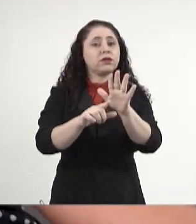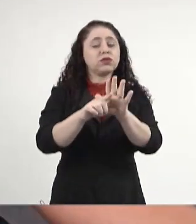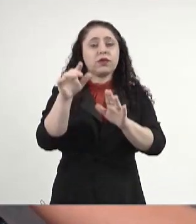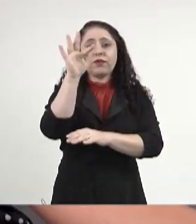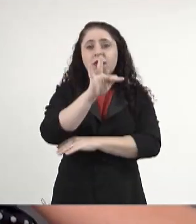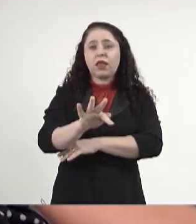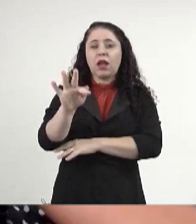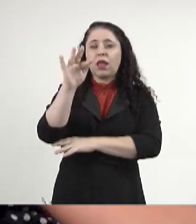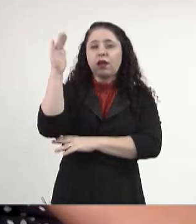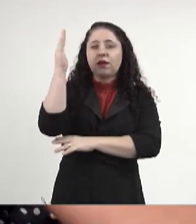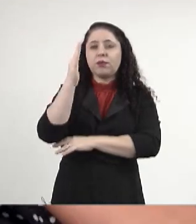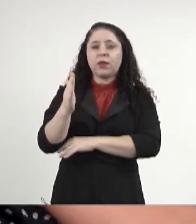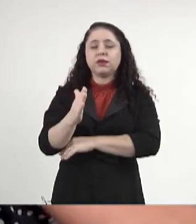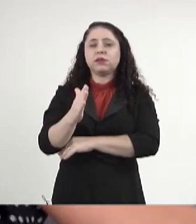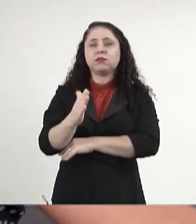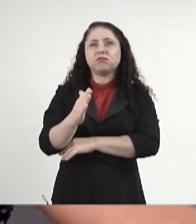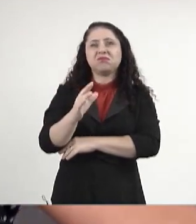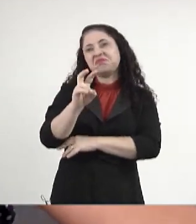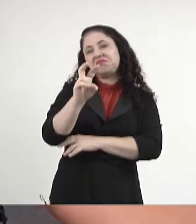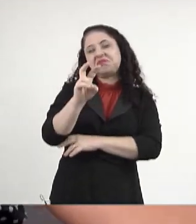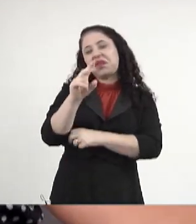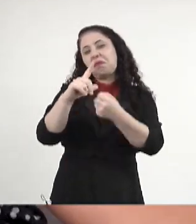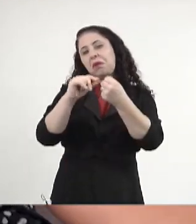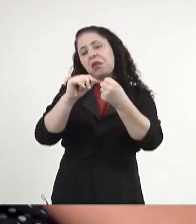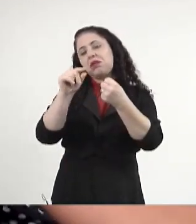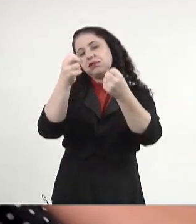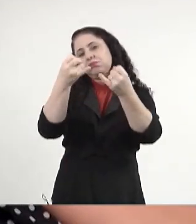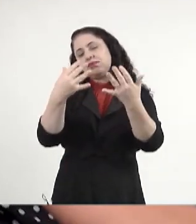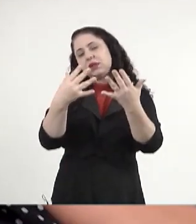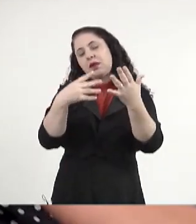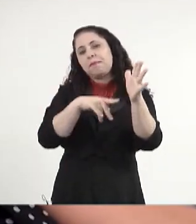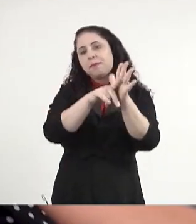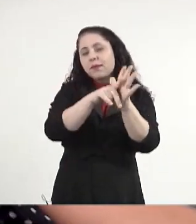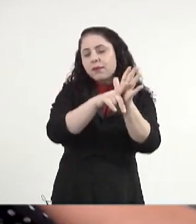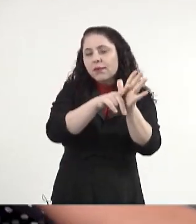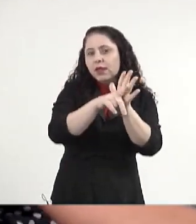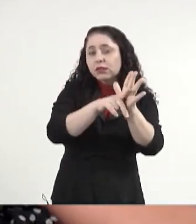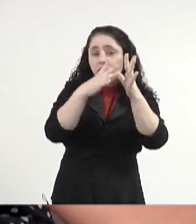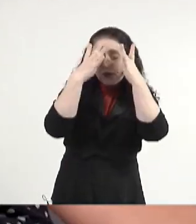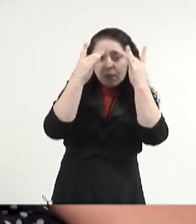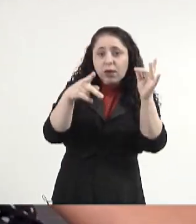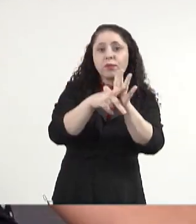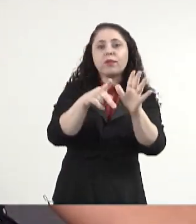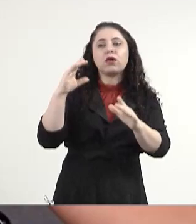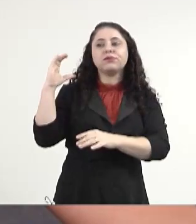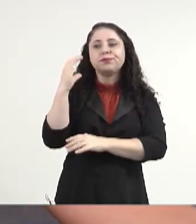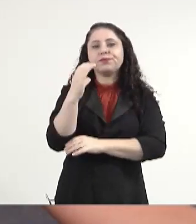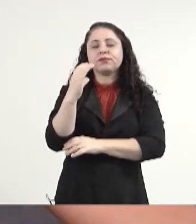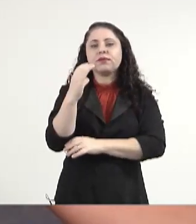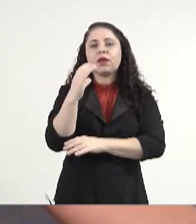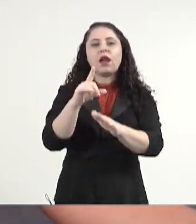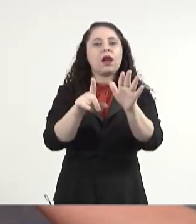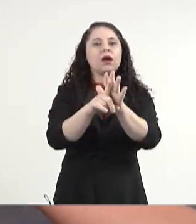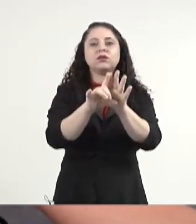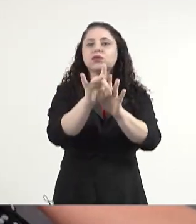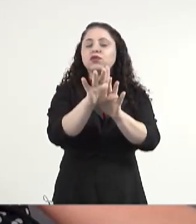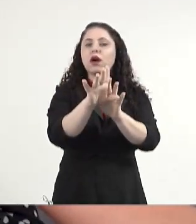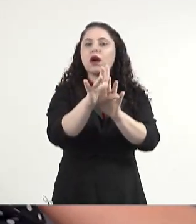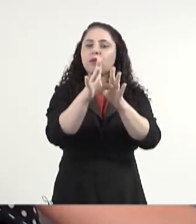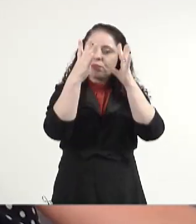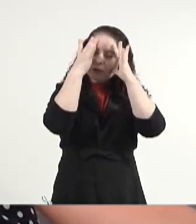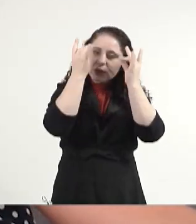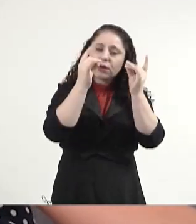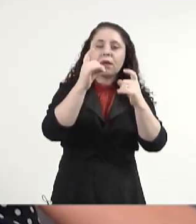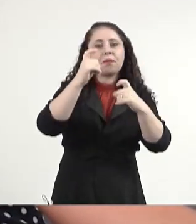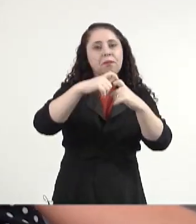no Brasil, uma legislação muito curta, cerca de 5 artigos, que dispõe sobre a perícia oficial de natureza criminal. E essa legislação, ela colocou que são peritos